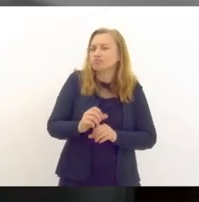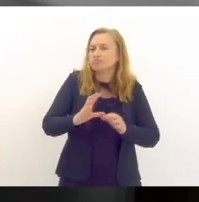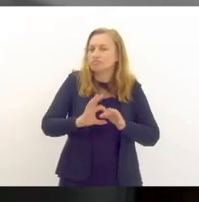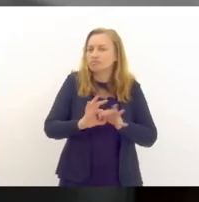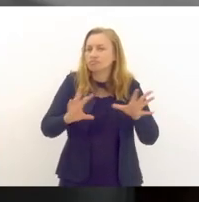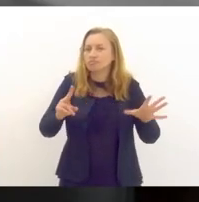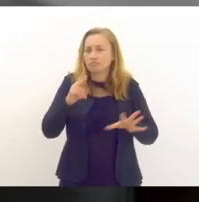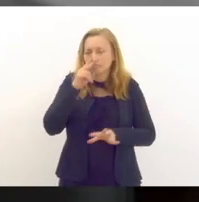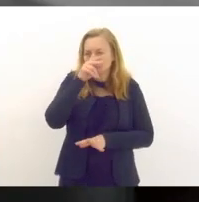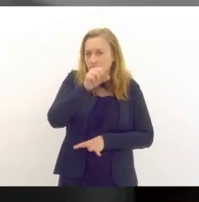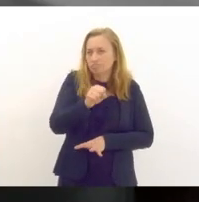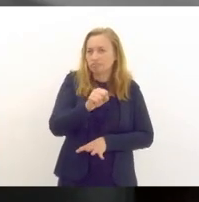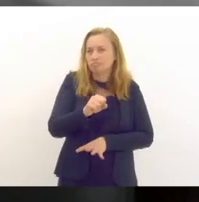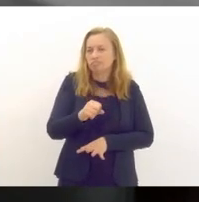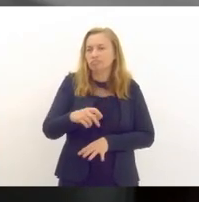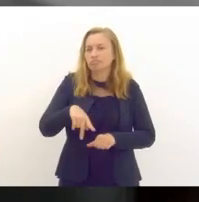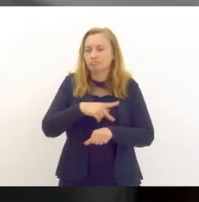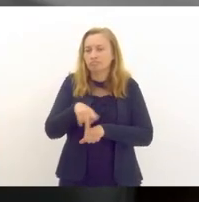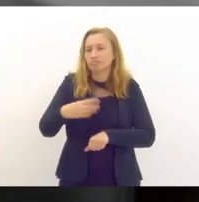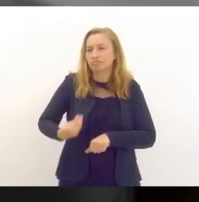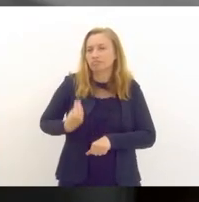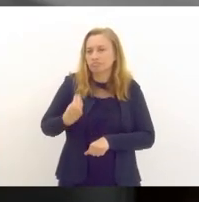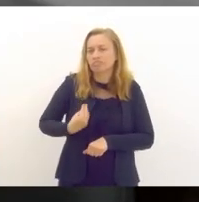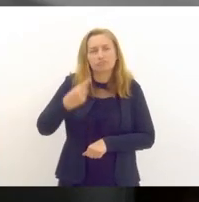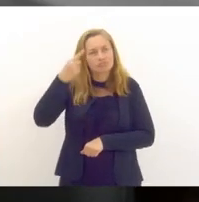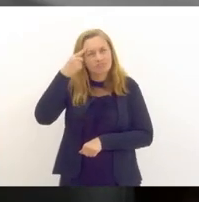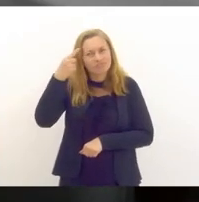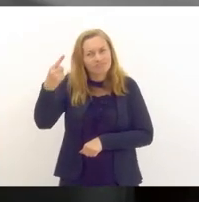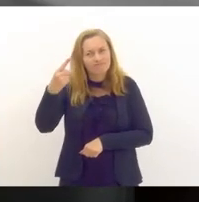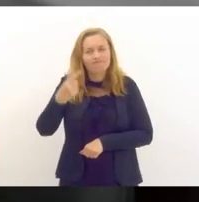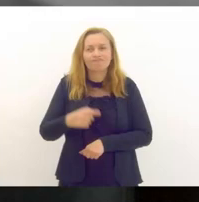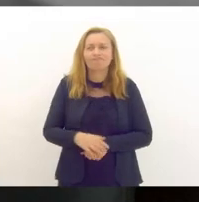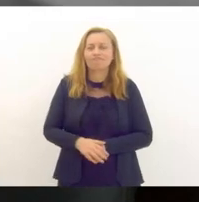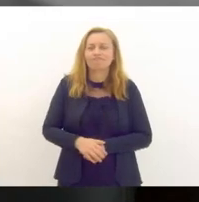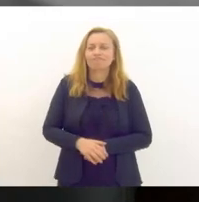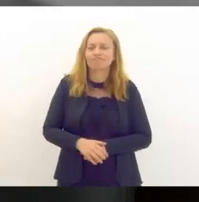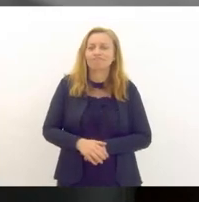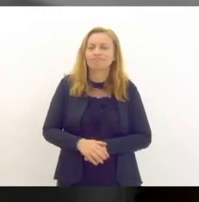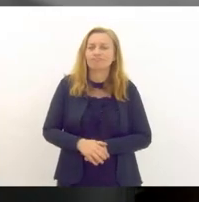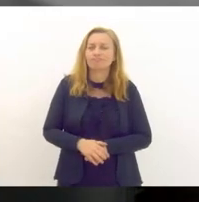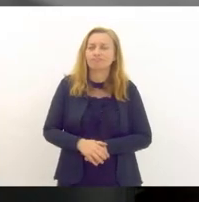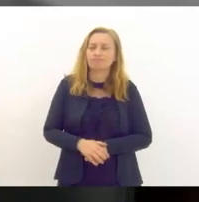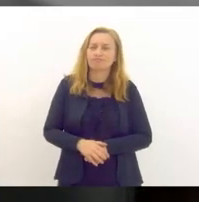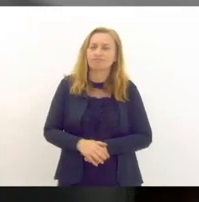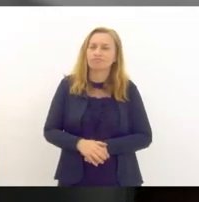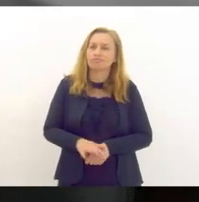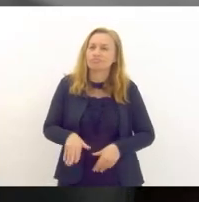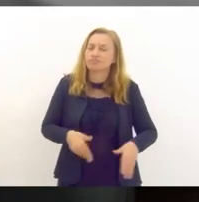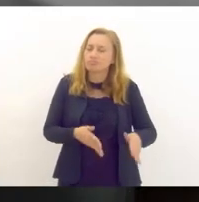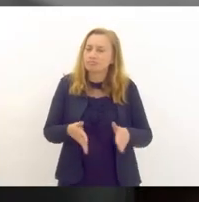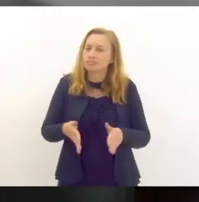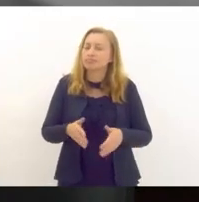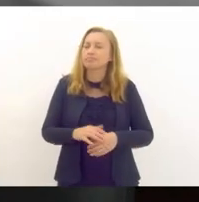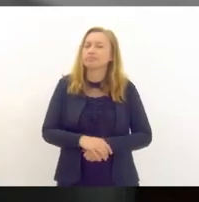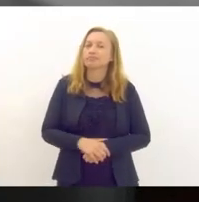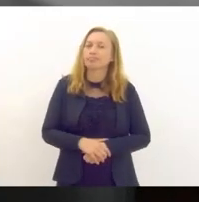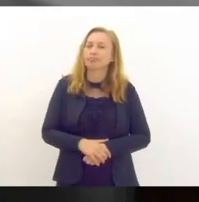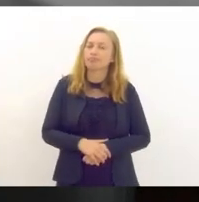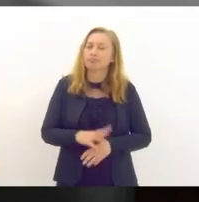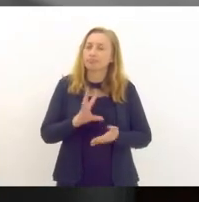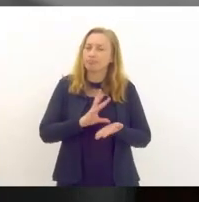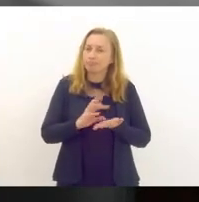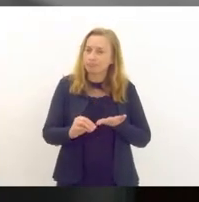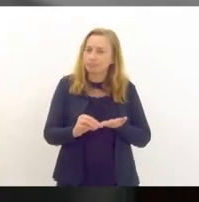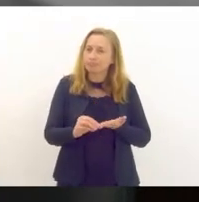vivendo e e considero ponderada a ideia da gente pelo menos trazer a luz dessa da